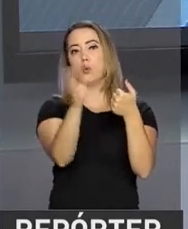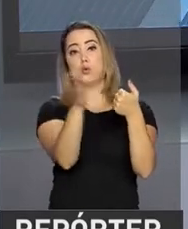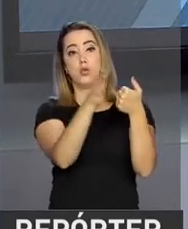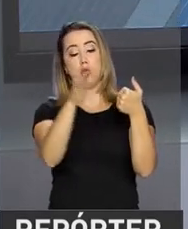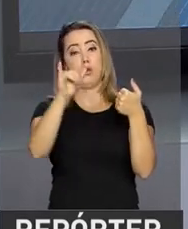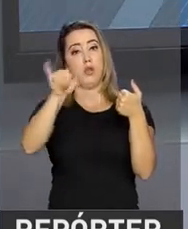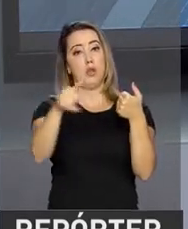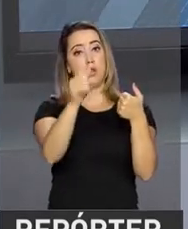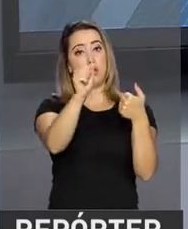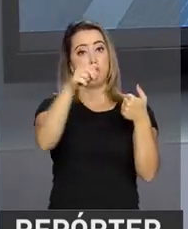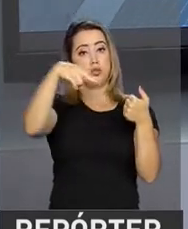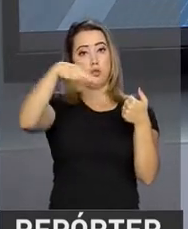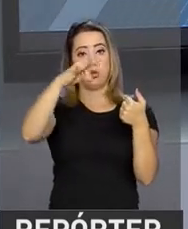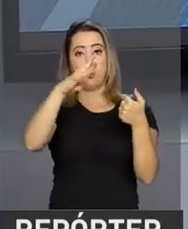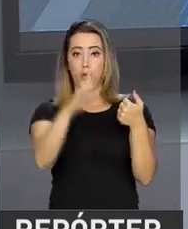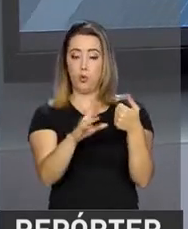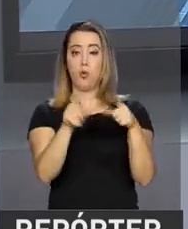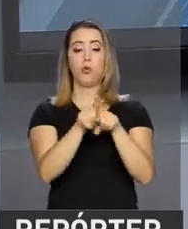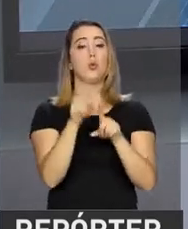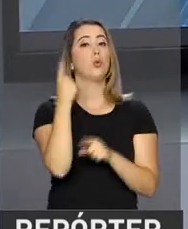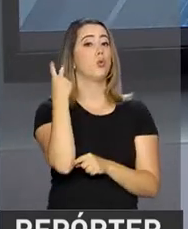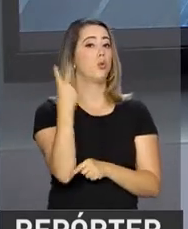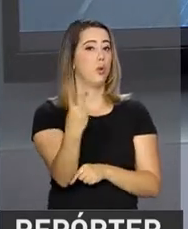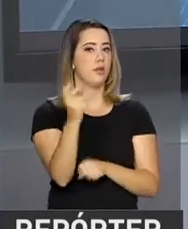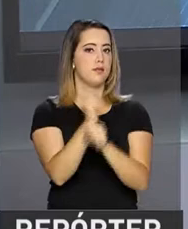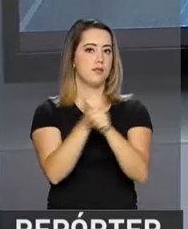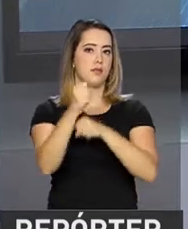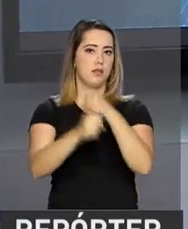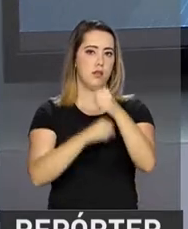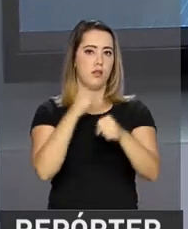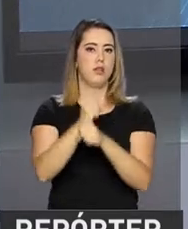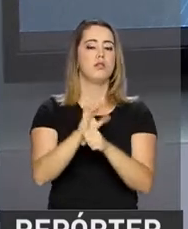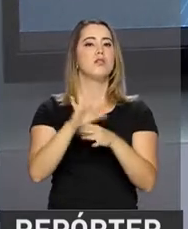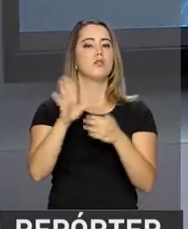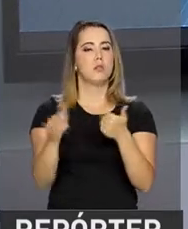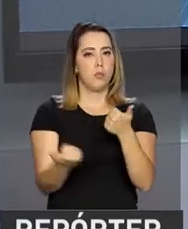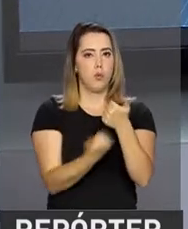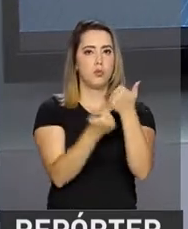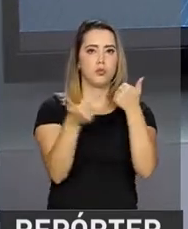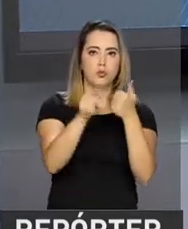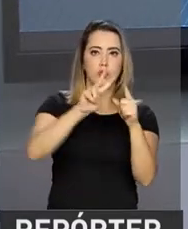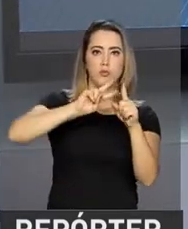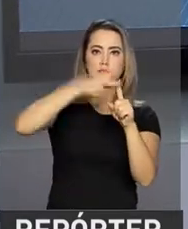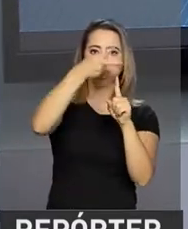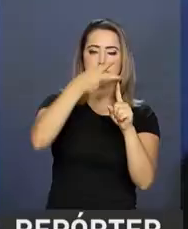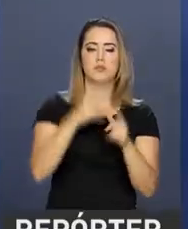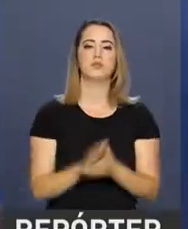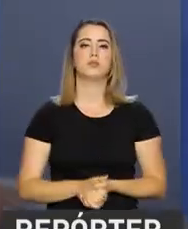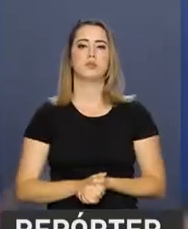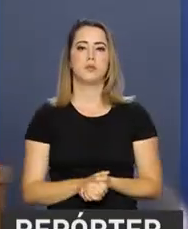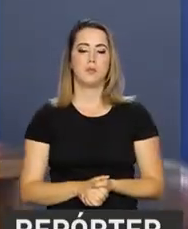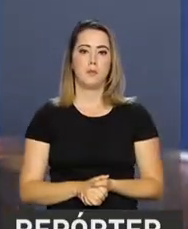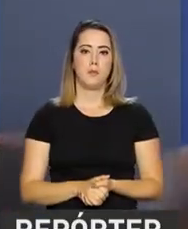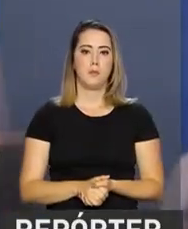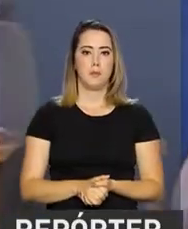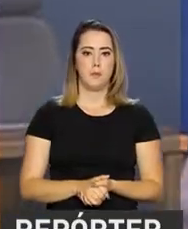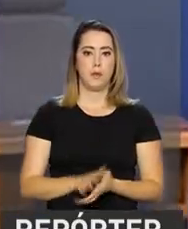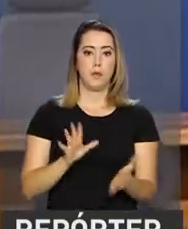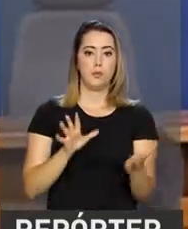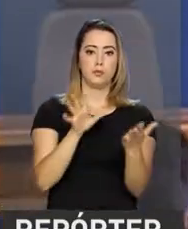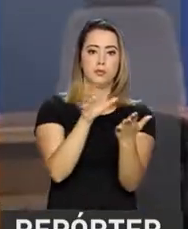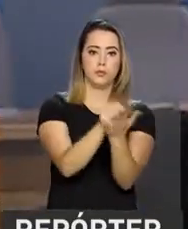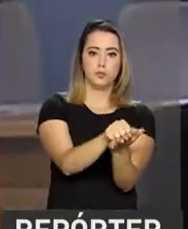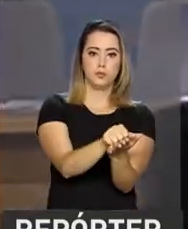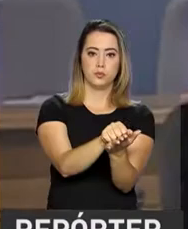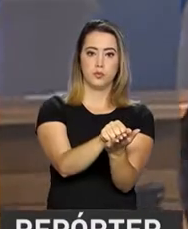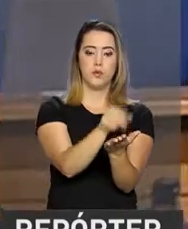ela ficará dois anos no cargo e poderá ser eleita pelo mesmo período e do presidente a posse da nova